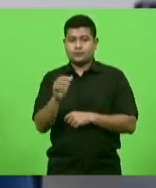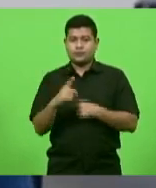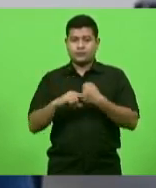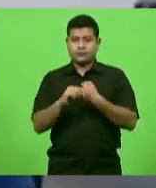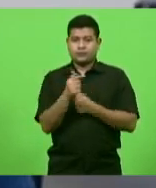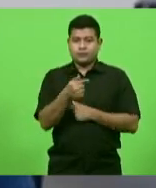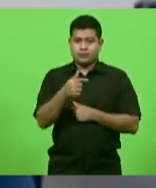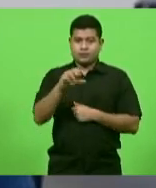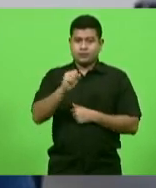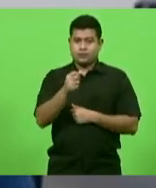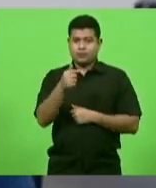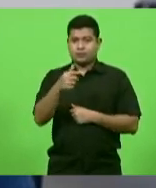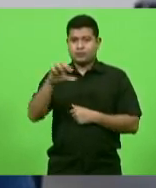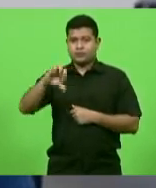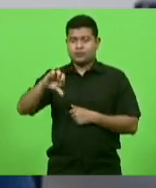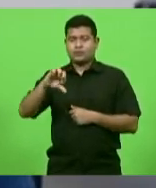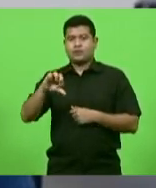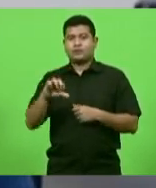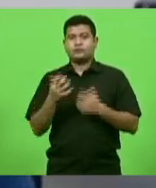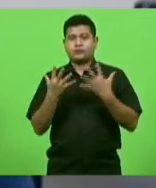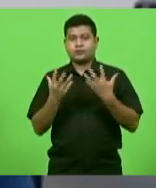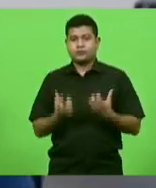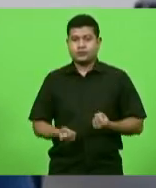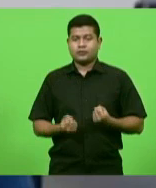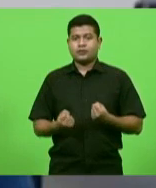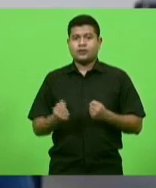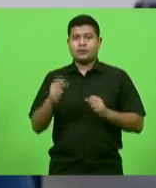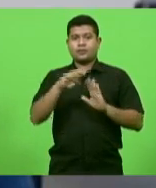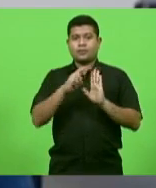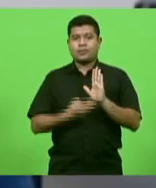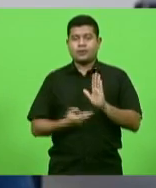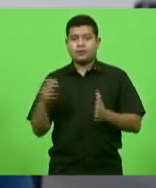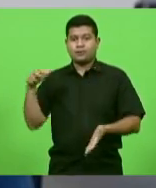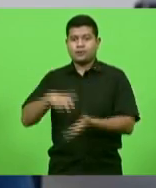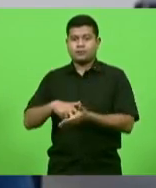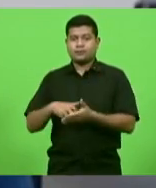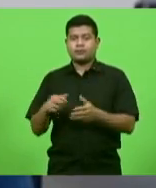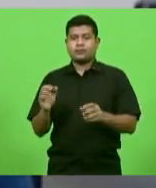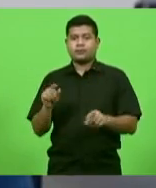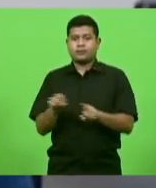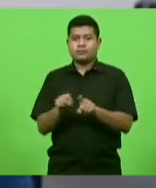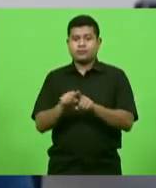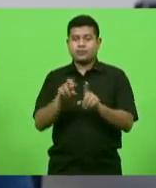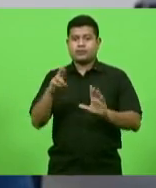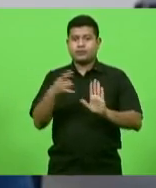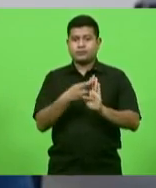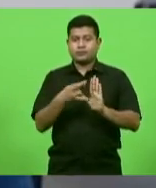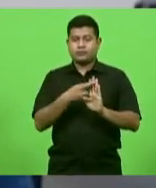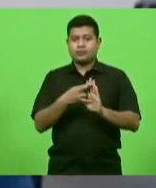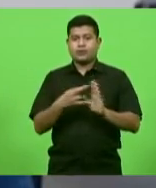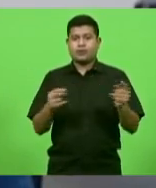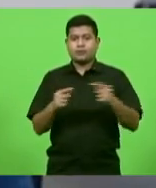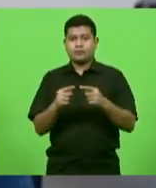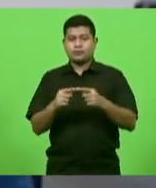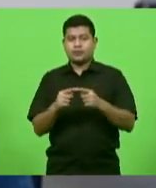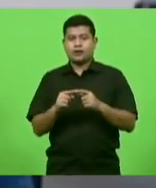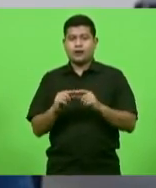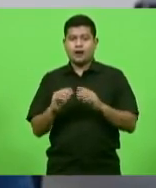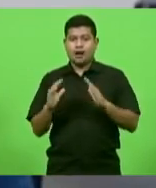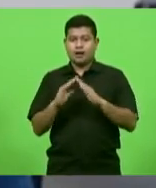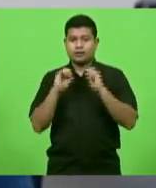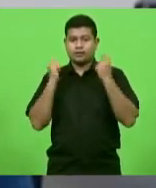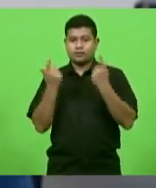3879 adoção subsidiária das regras de Processo Penal e do Regimento Interno a respectiva casa Legislativa ao